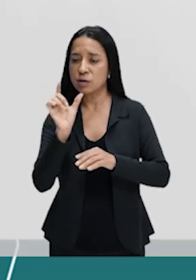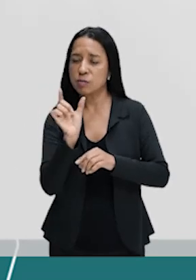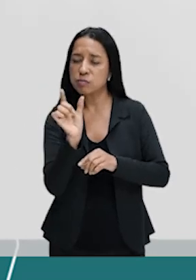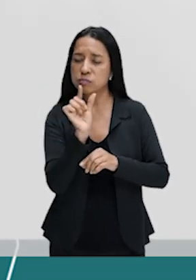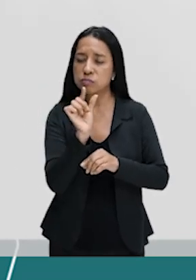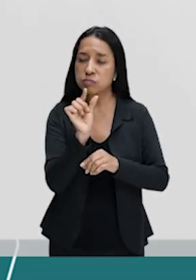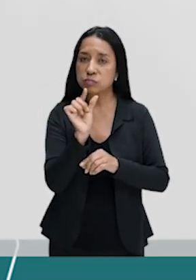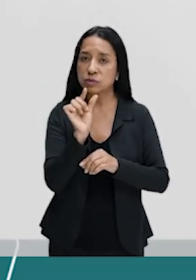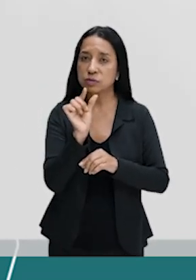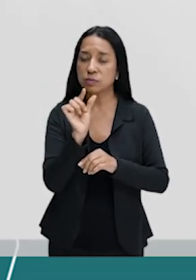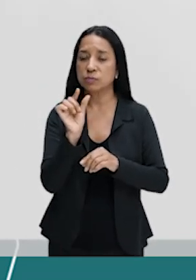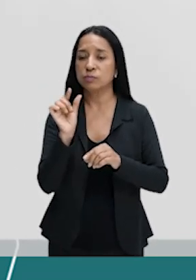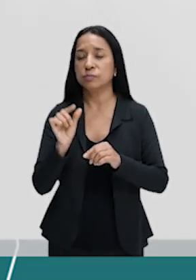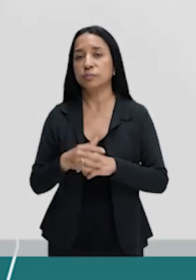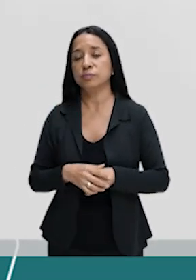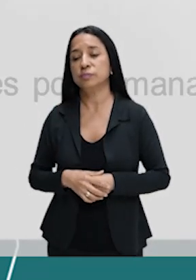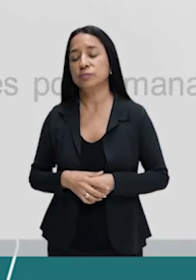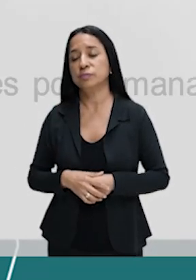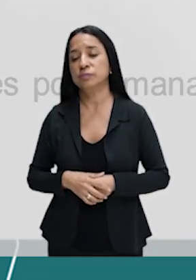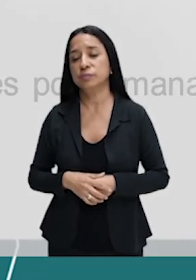contração.